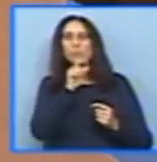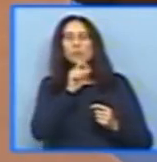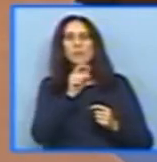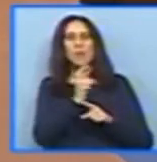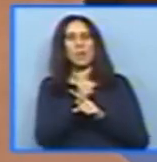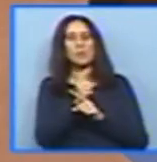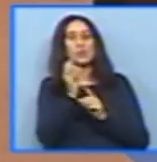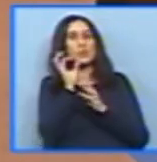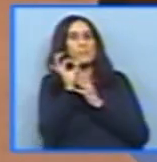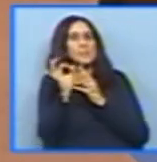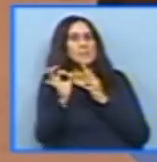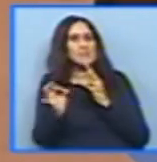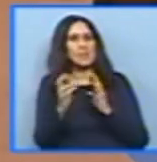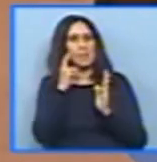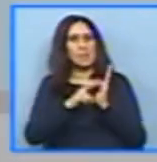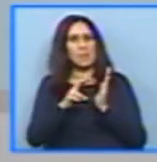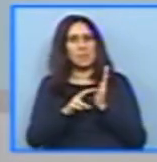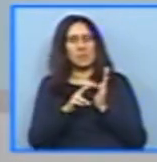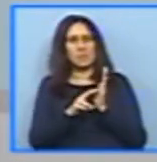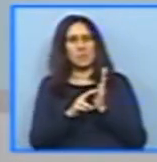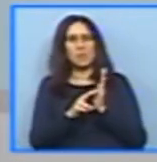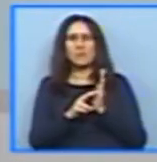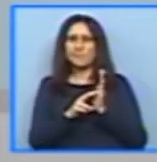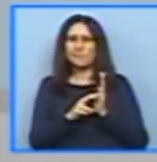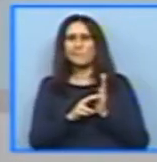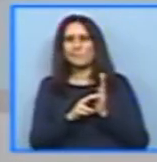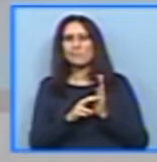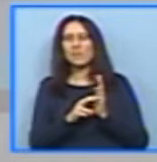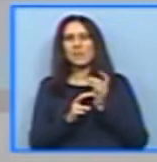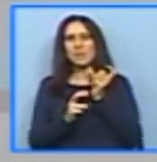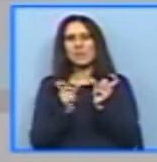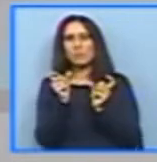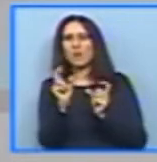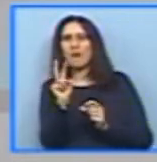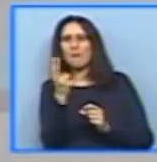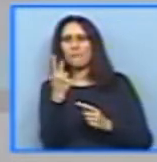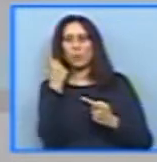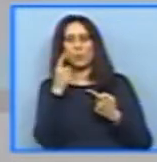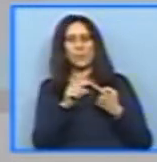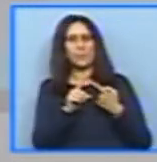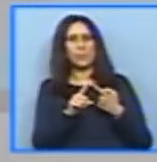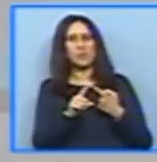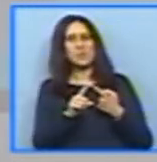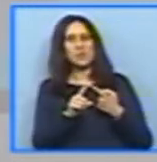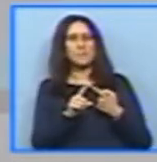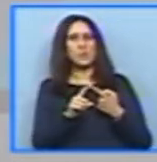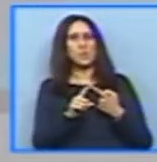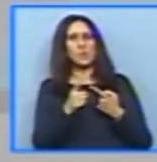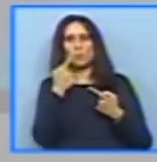na especificidade das leituras, dois pequenos termos. Eu utilizaria